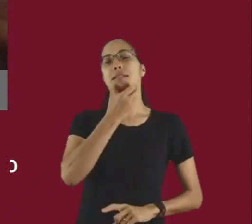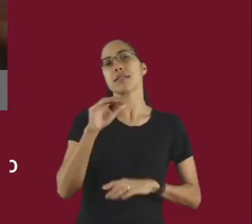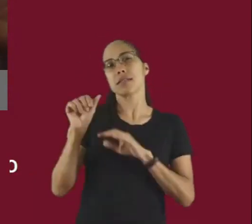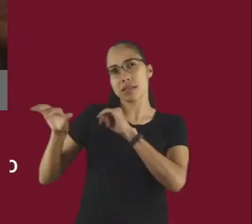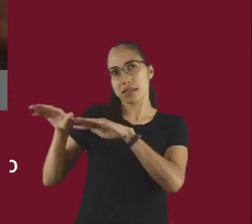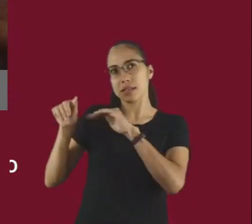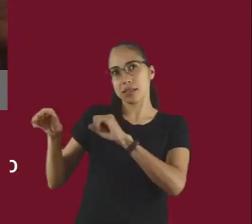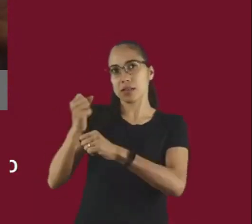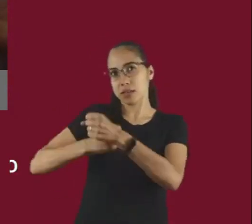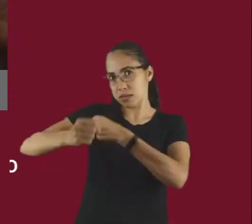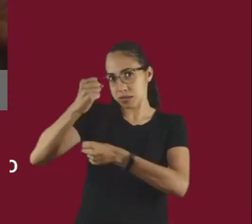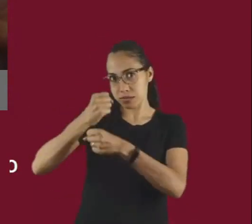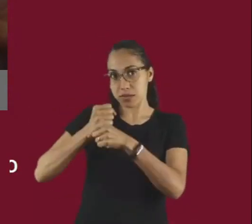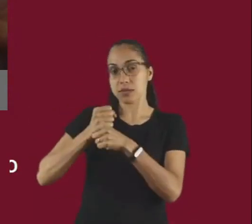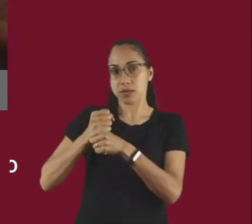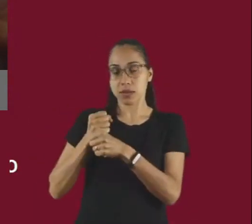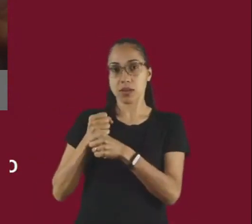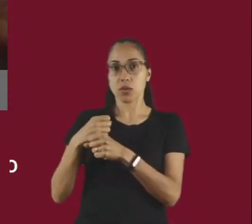trilingue,